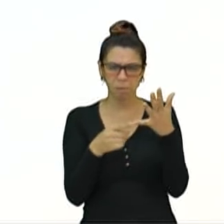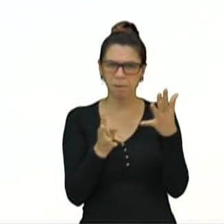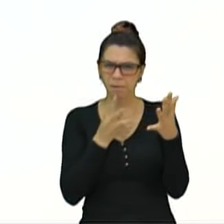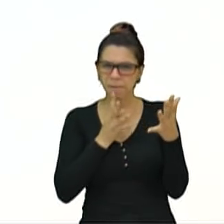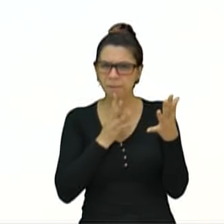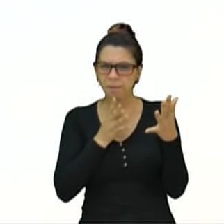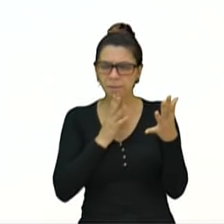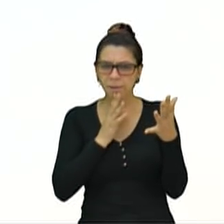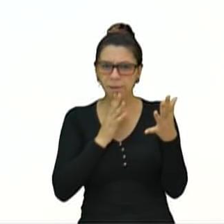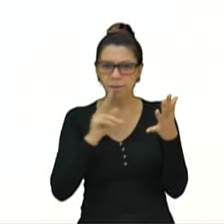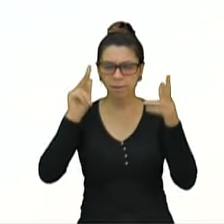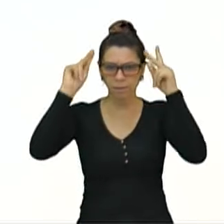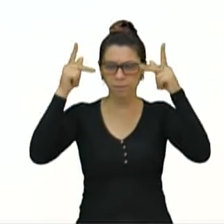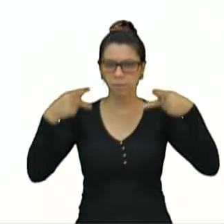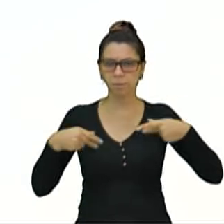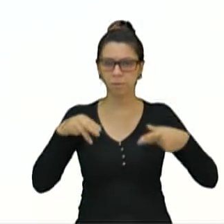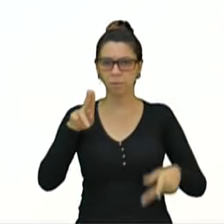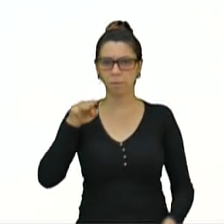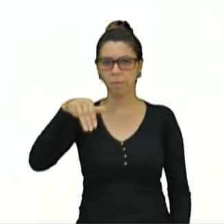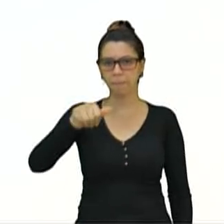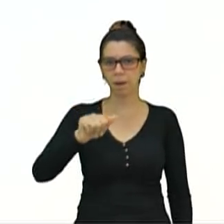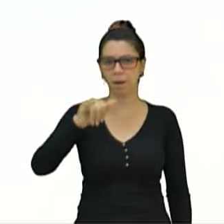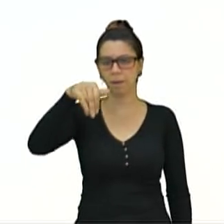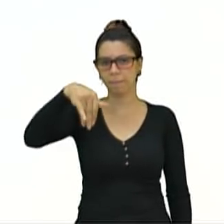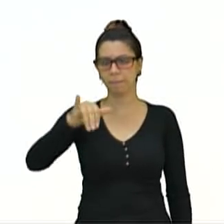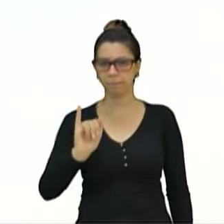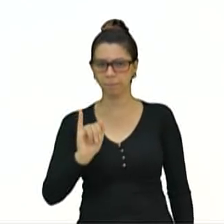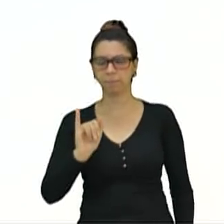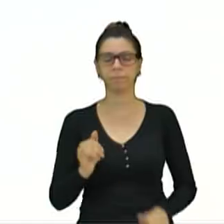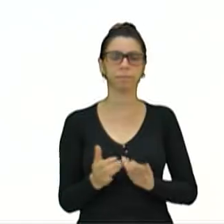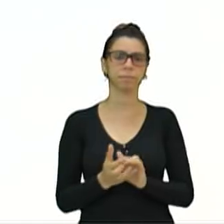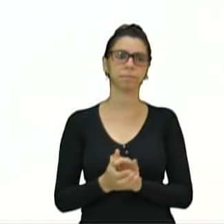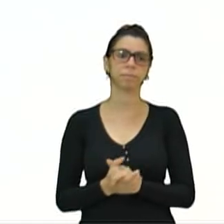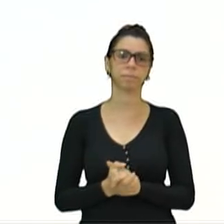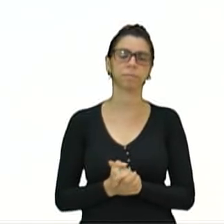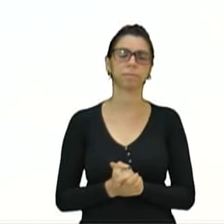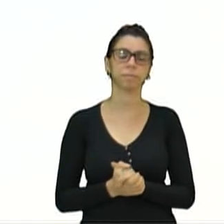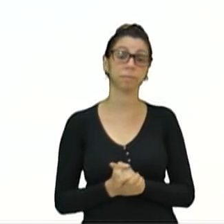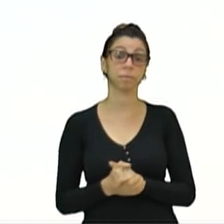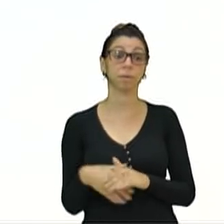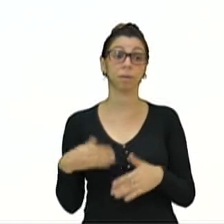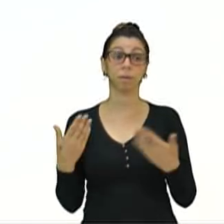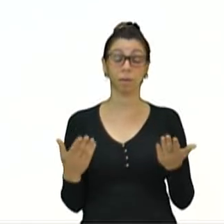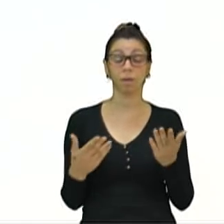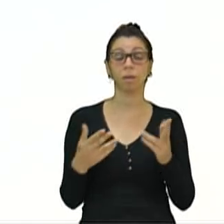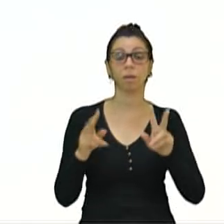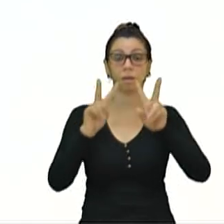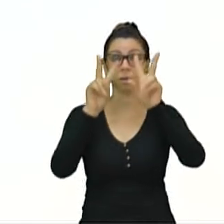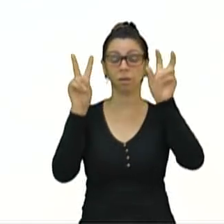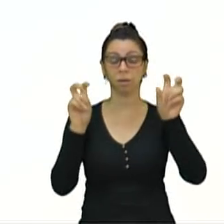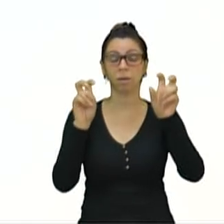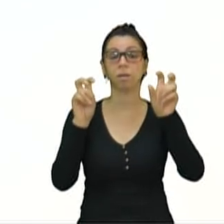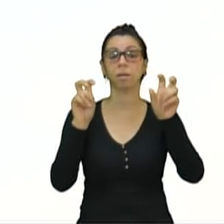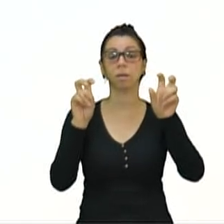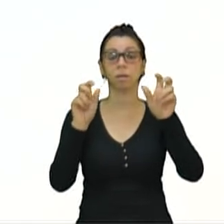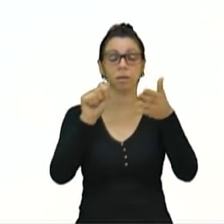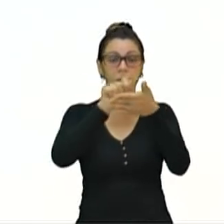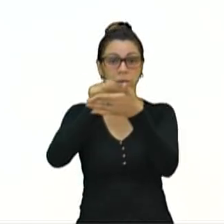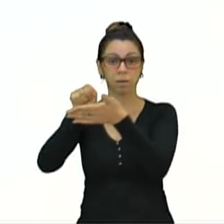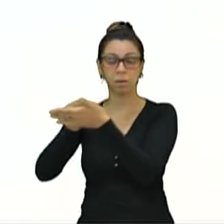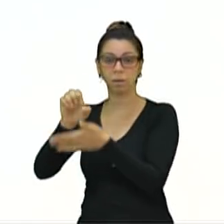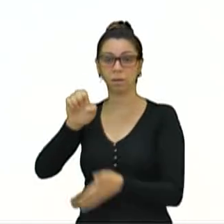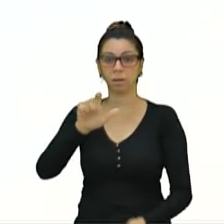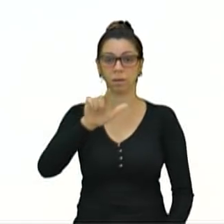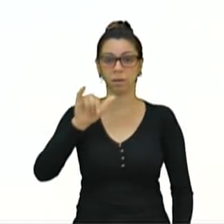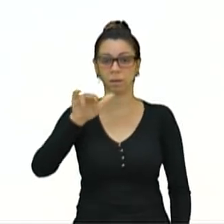do paladar humano, o umami? Saiba mais sobre ele. Quem escreveu essa reportagem foi Elisa Provenzano